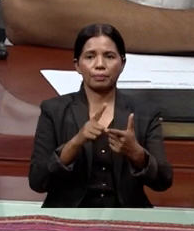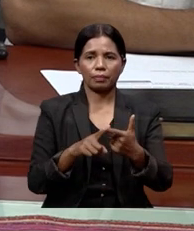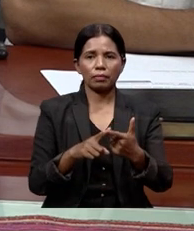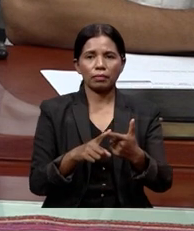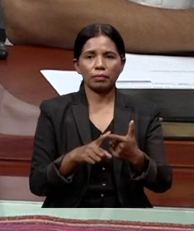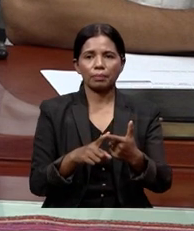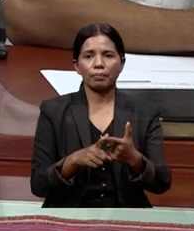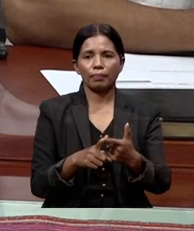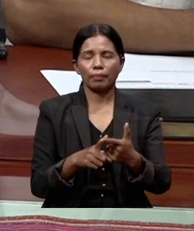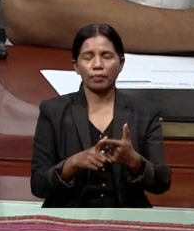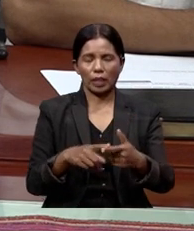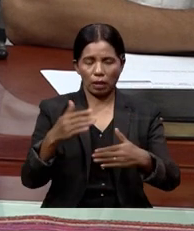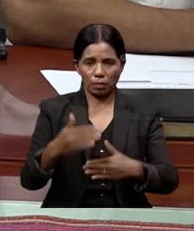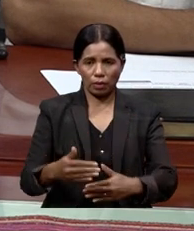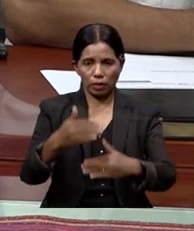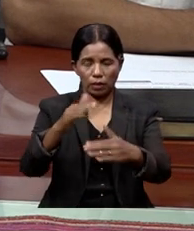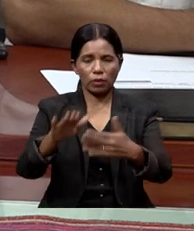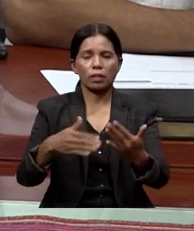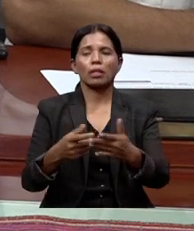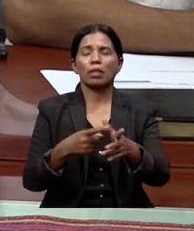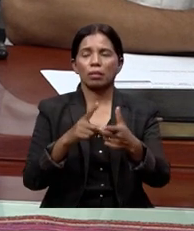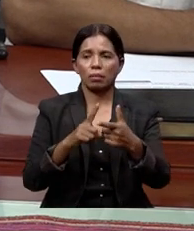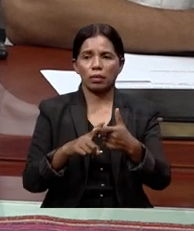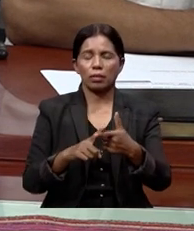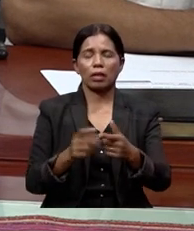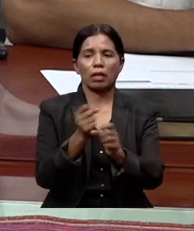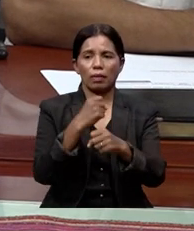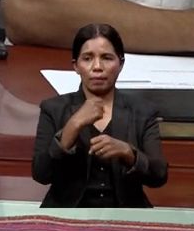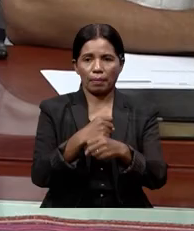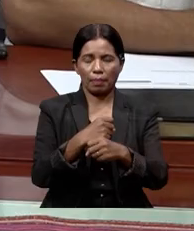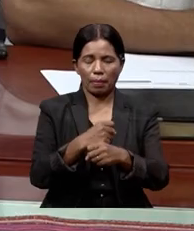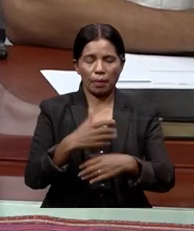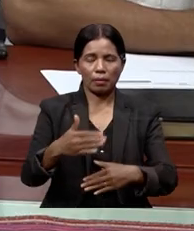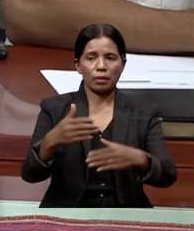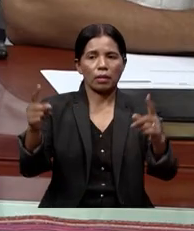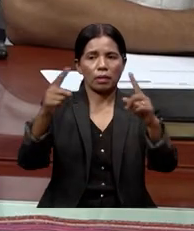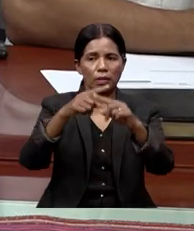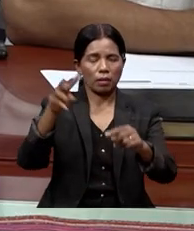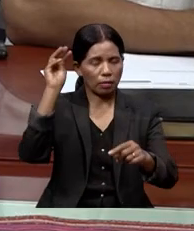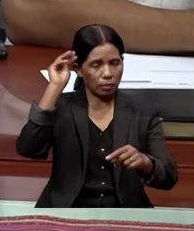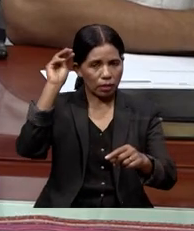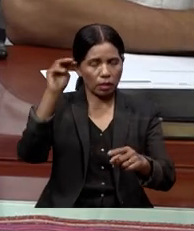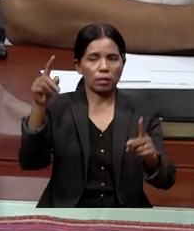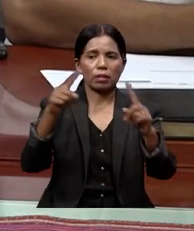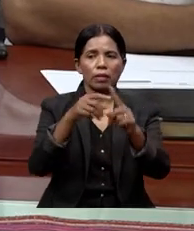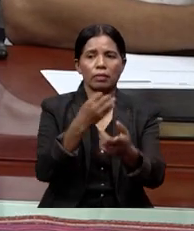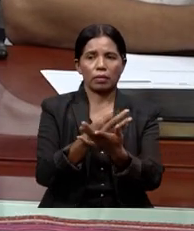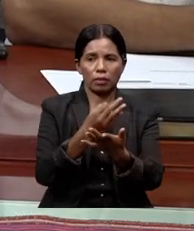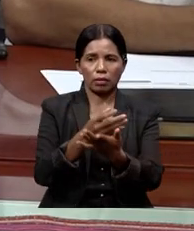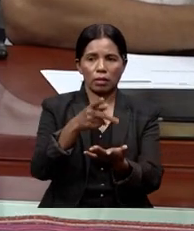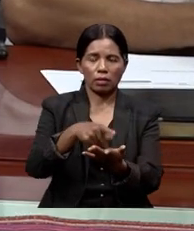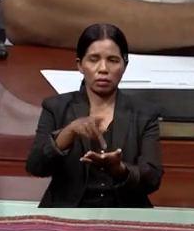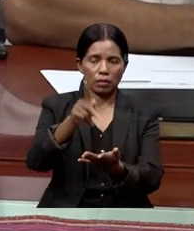sernia processo serne, maca depois se ralo, processo vai Ministério das Finanças, se ralo